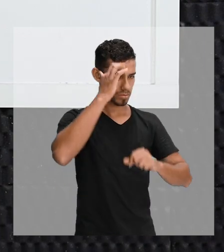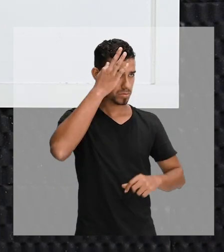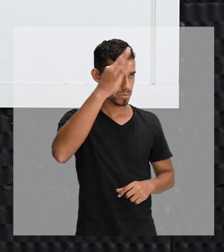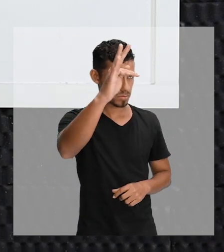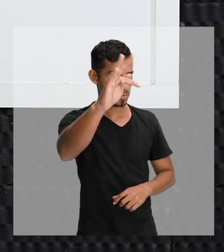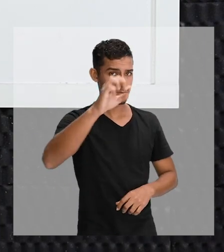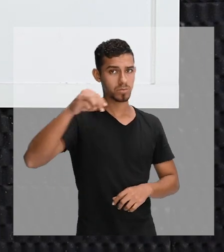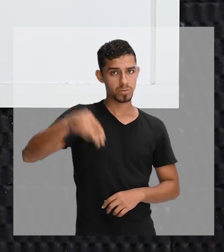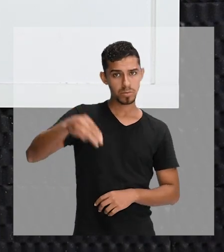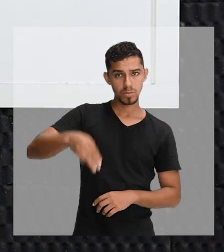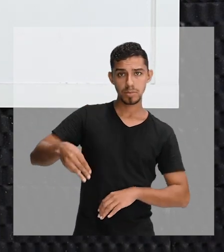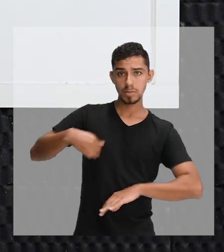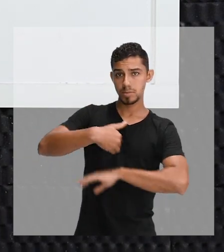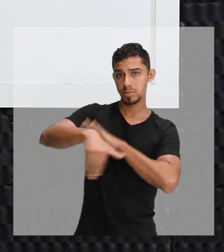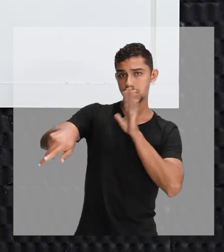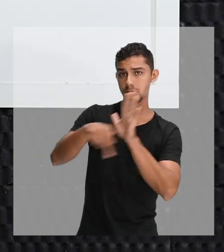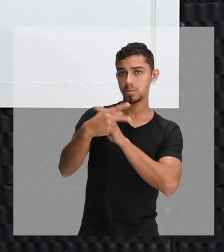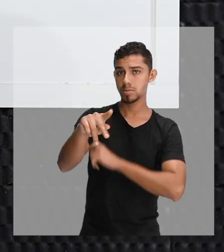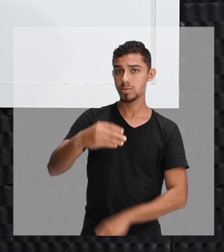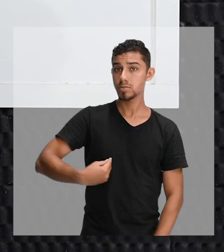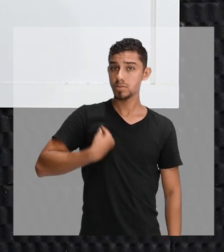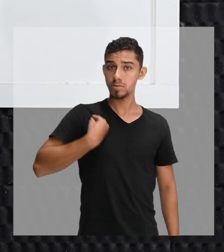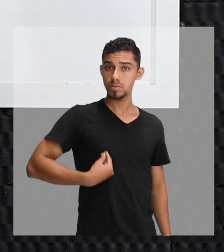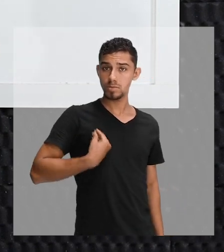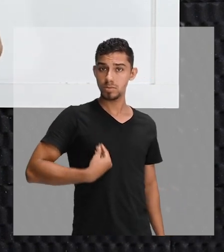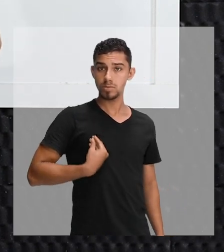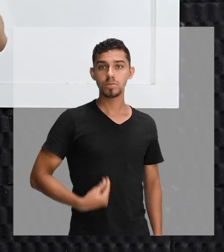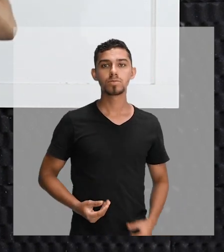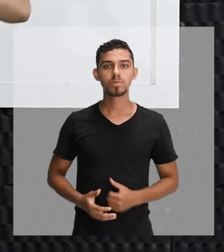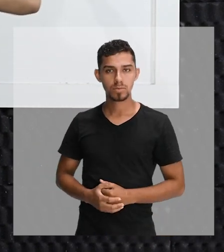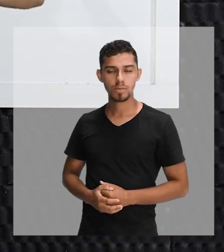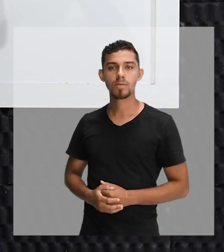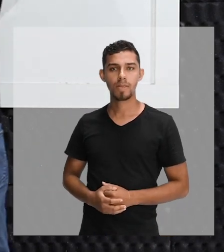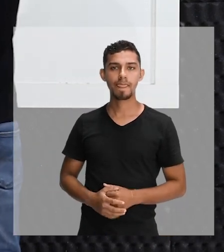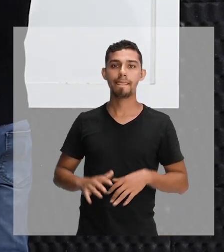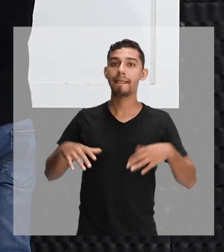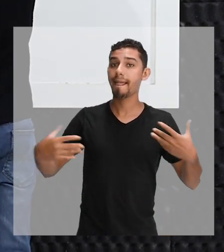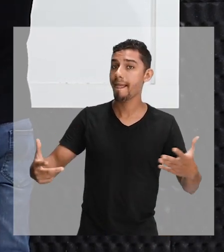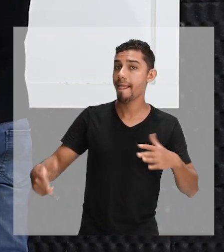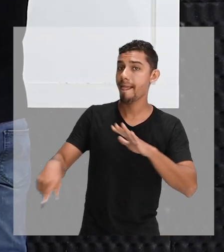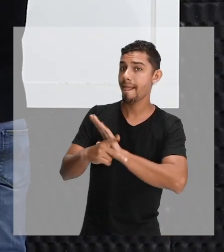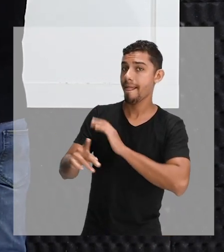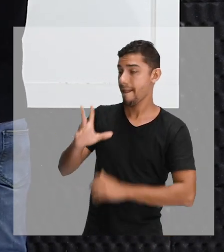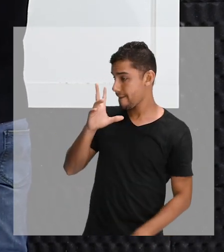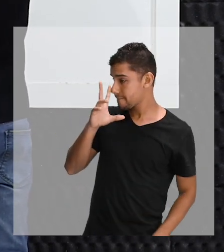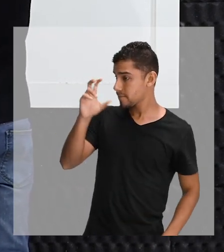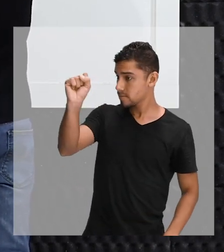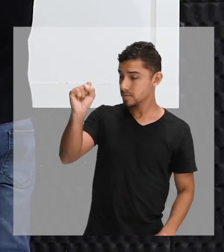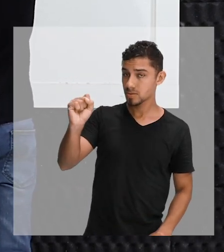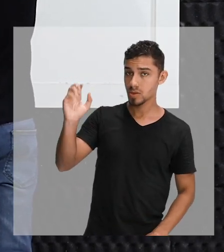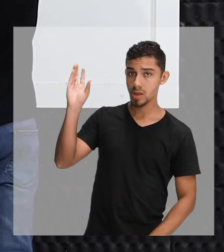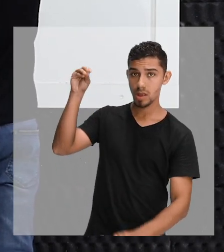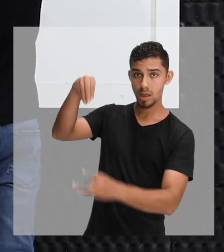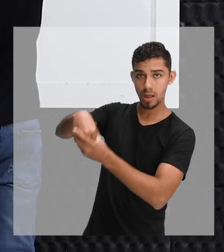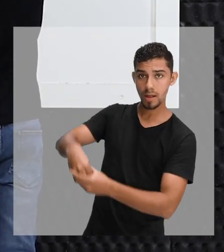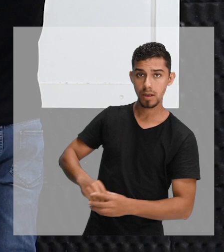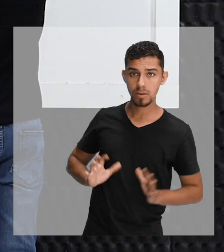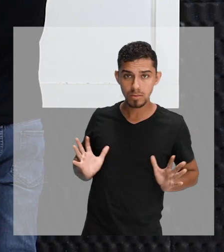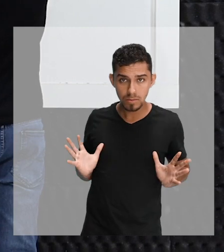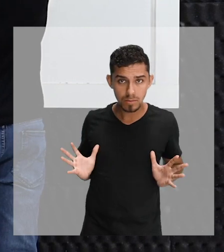Olha só. Então, o poder, ele está dentro da capacidade, olha,